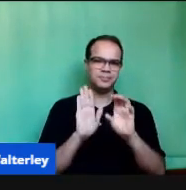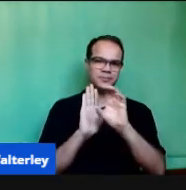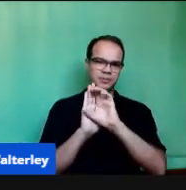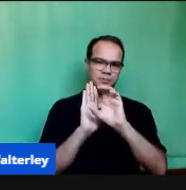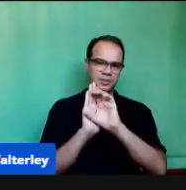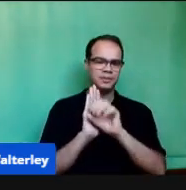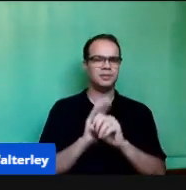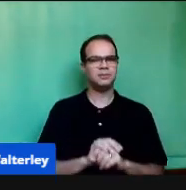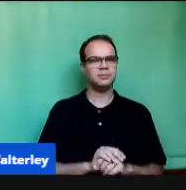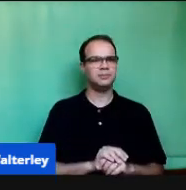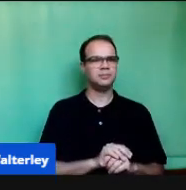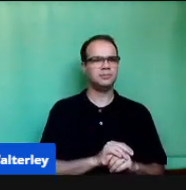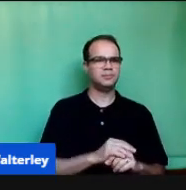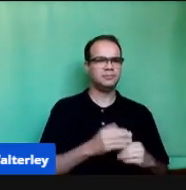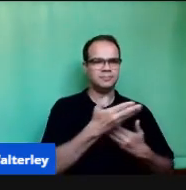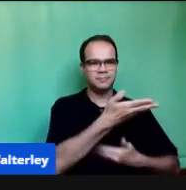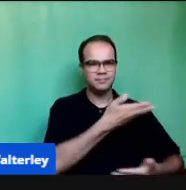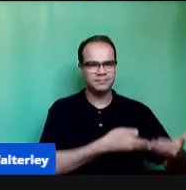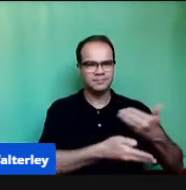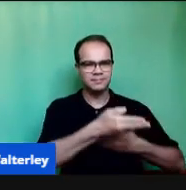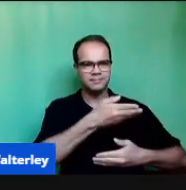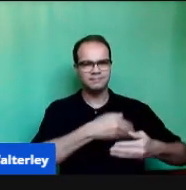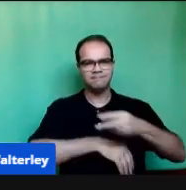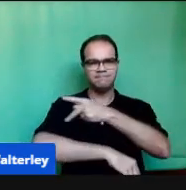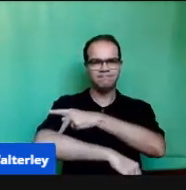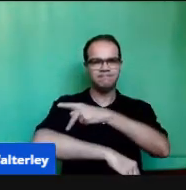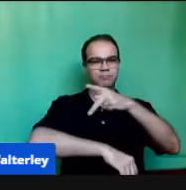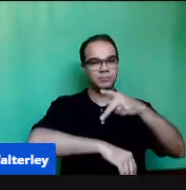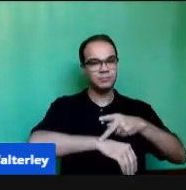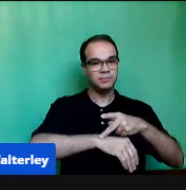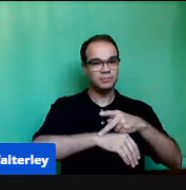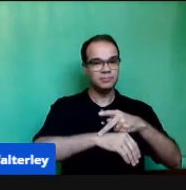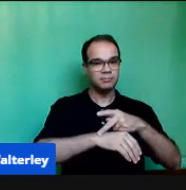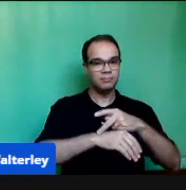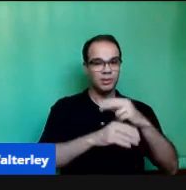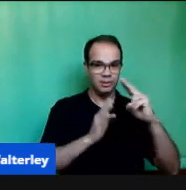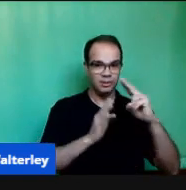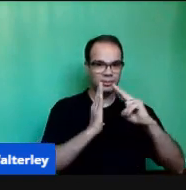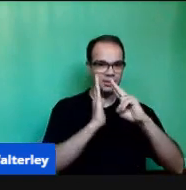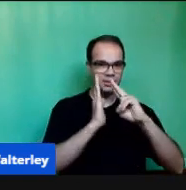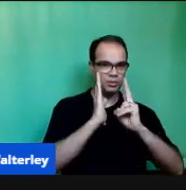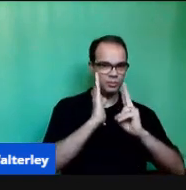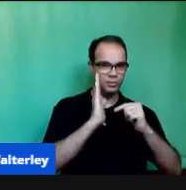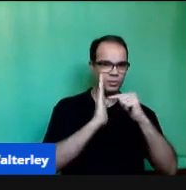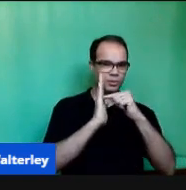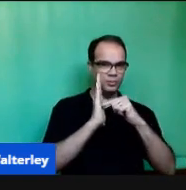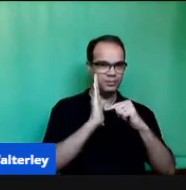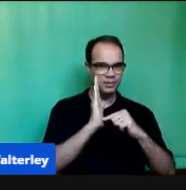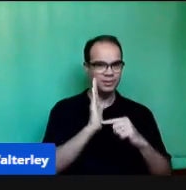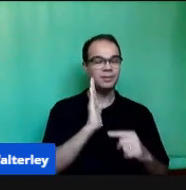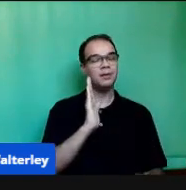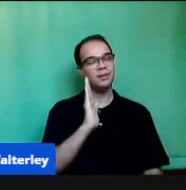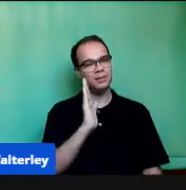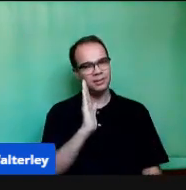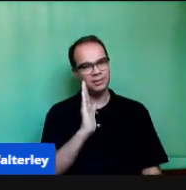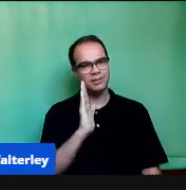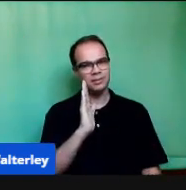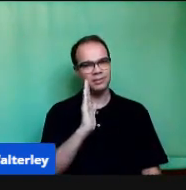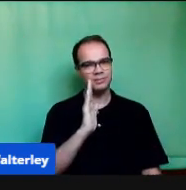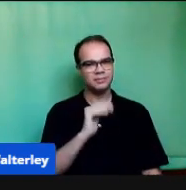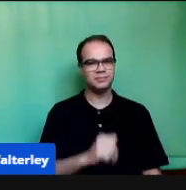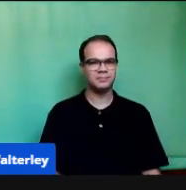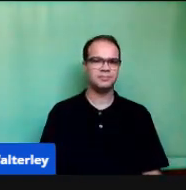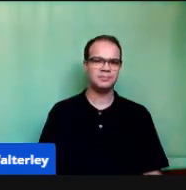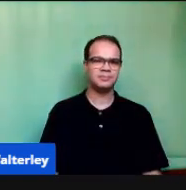relações pedagógicas. Na chamada, como eu disse para os senhores e senhoras, eu mesmo fiz